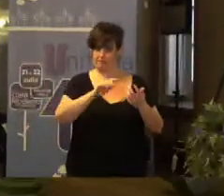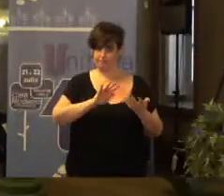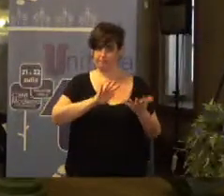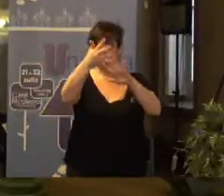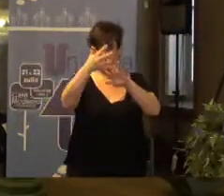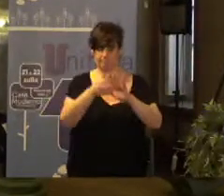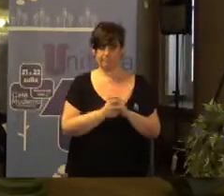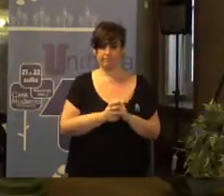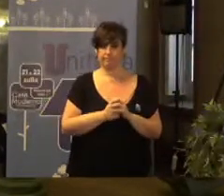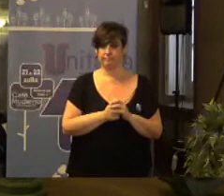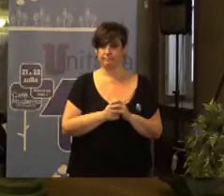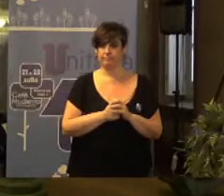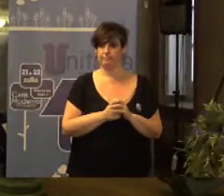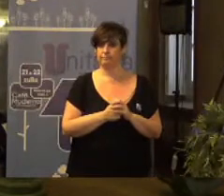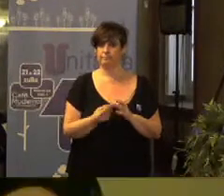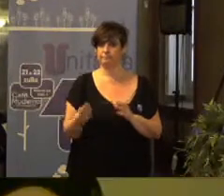Mais perguntas? Mais